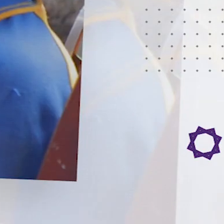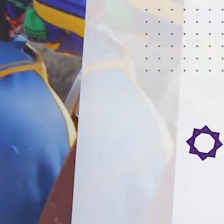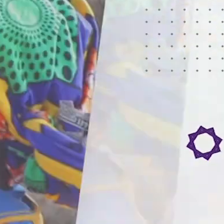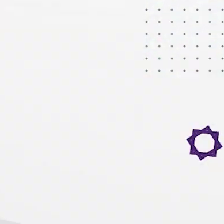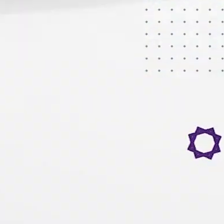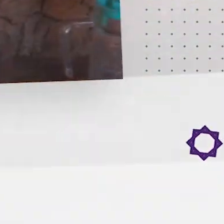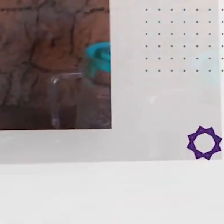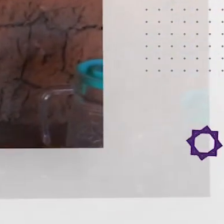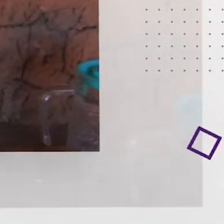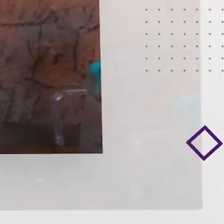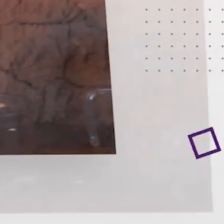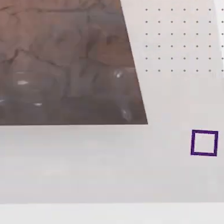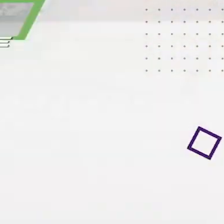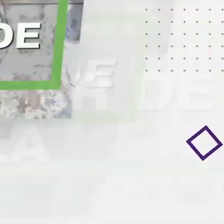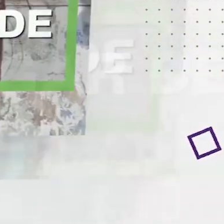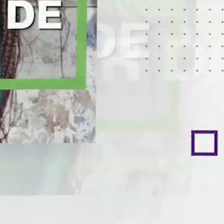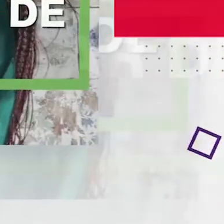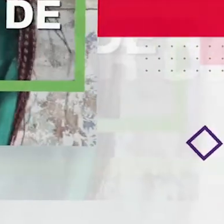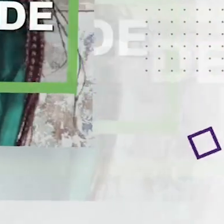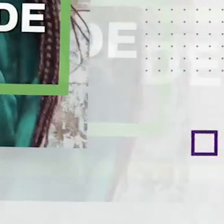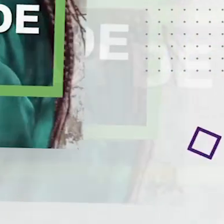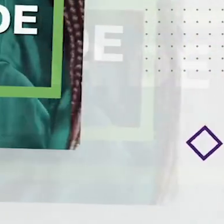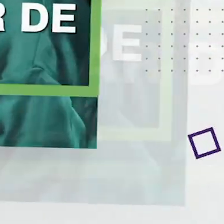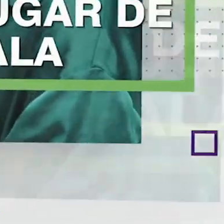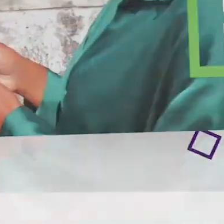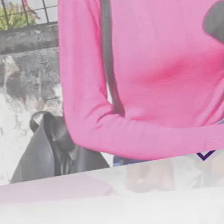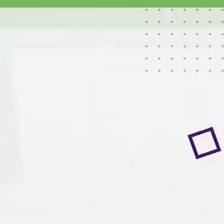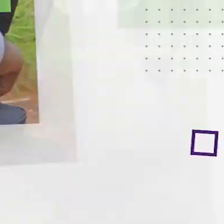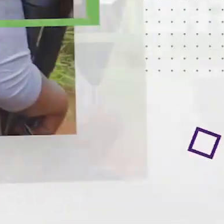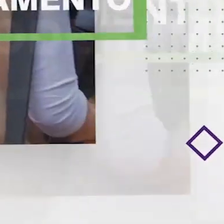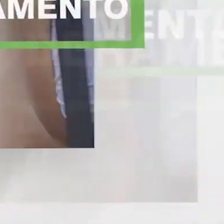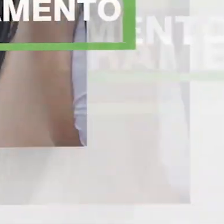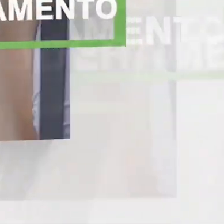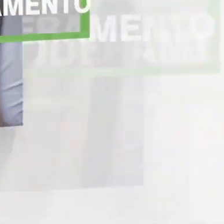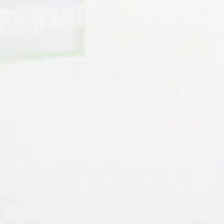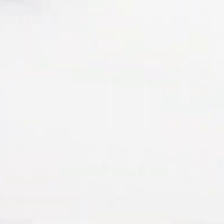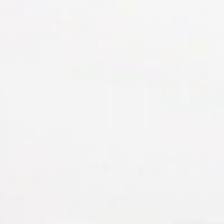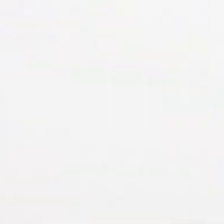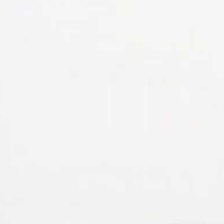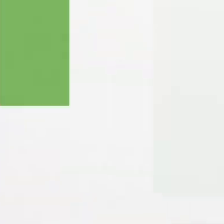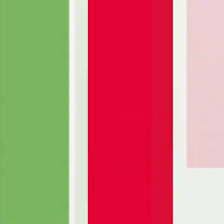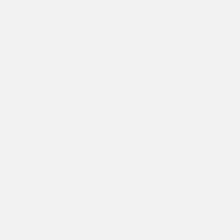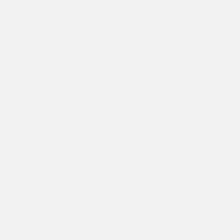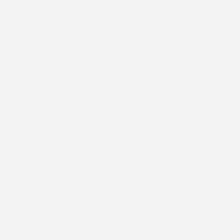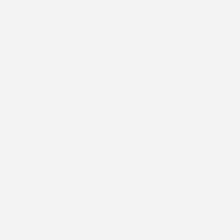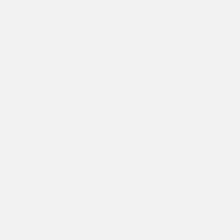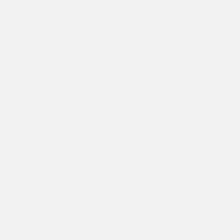vo asas voar temos asas vo temos asas